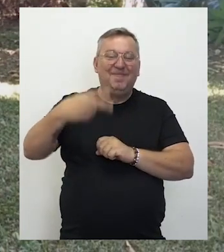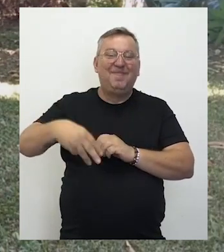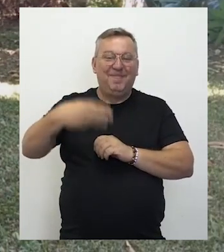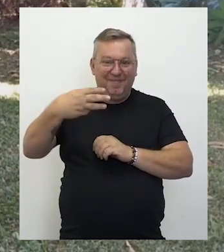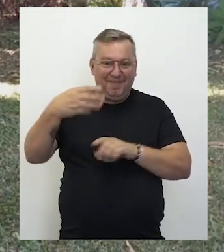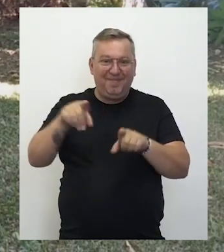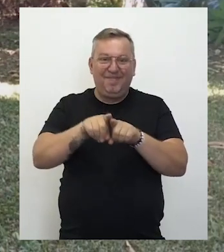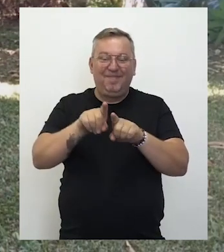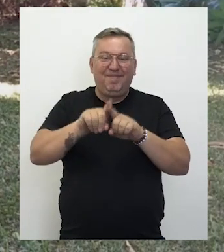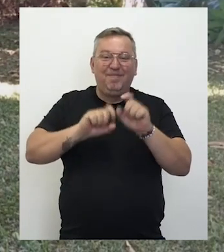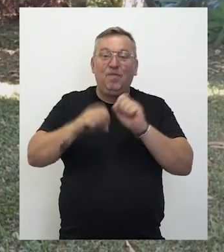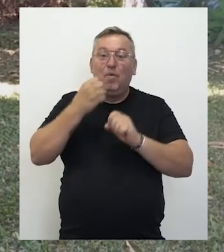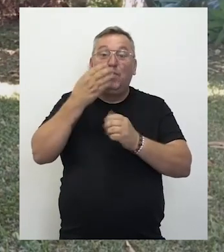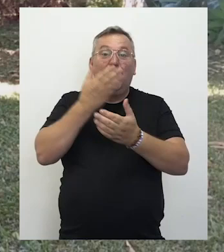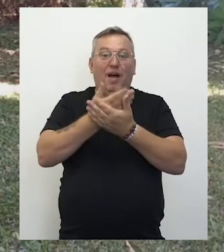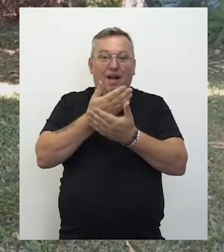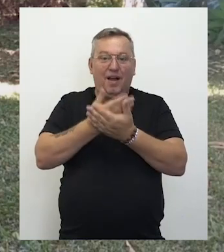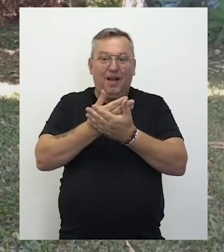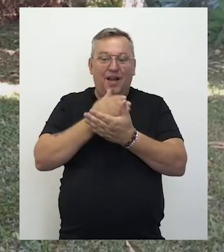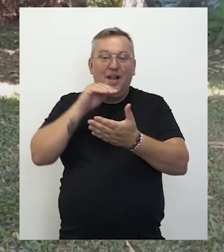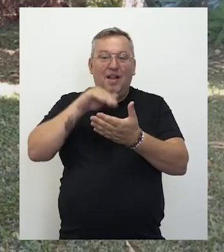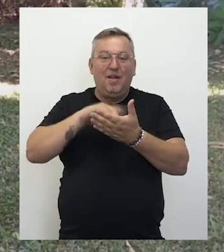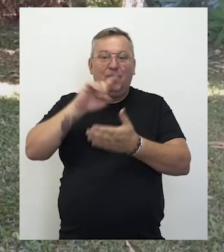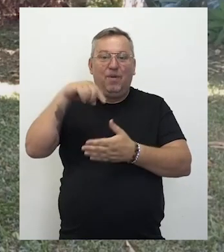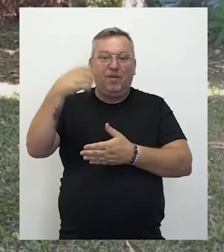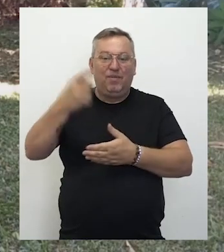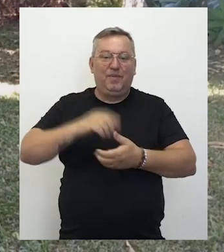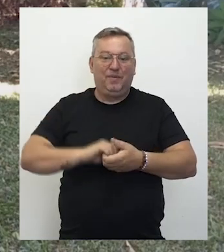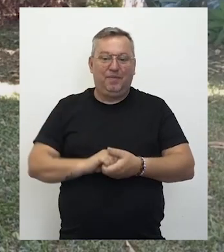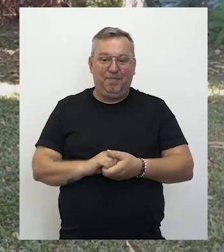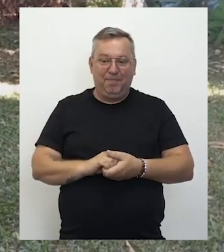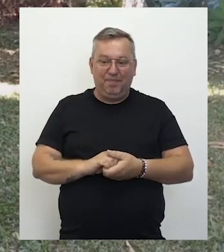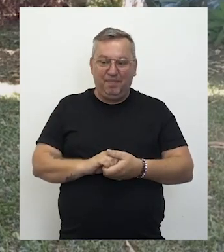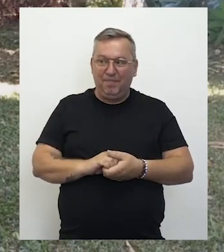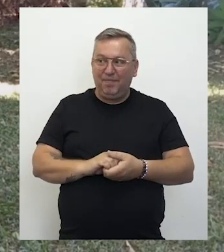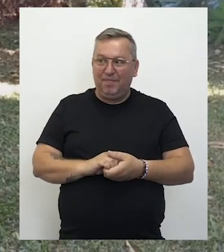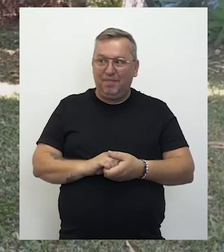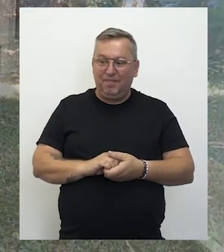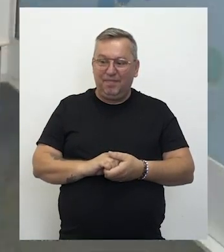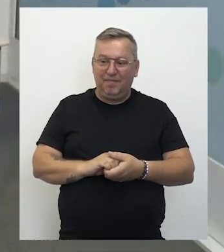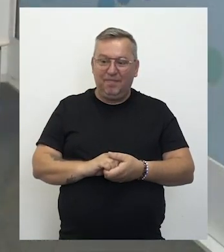terciárias. Boa aula e até uma próxima vez.